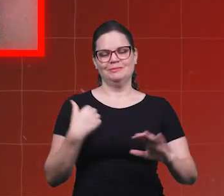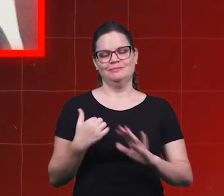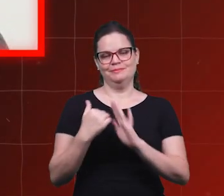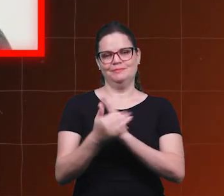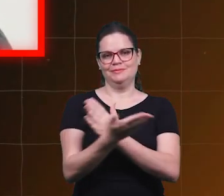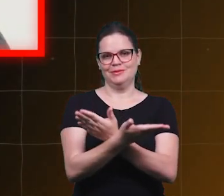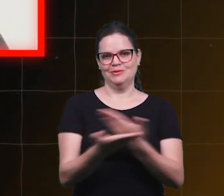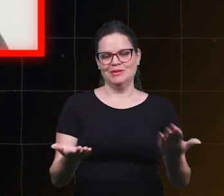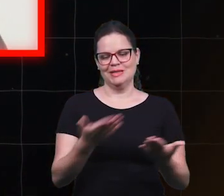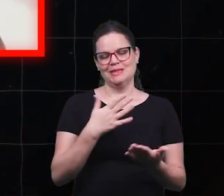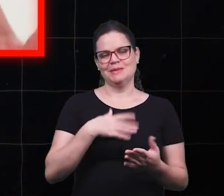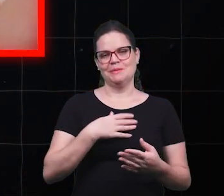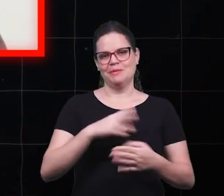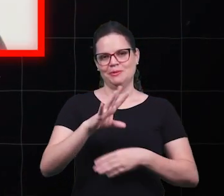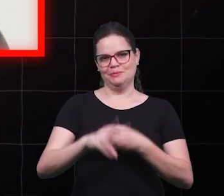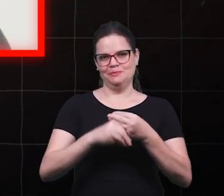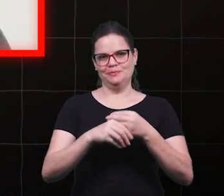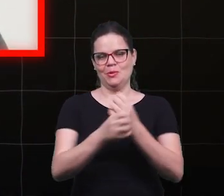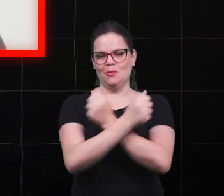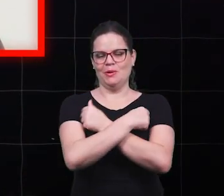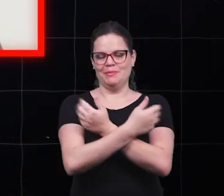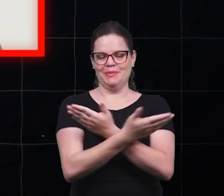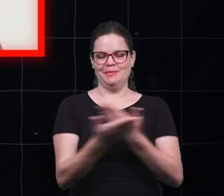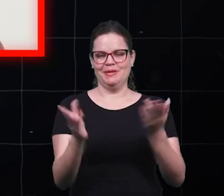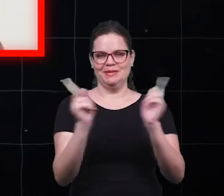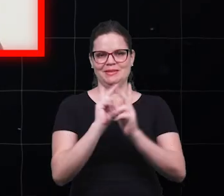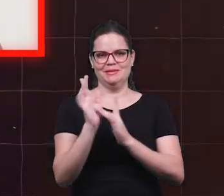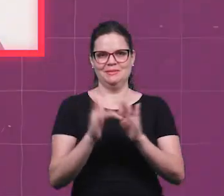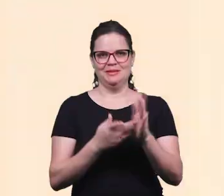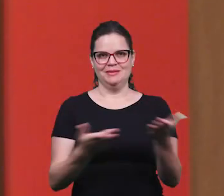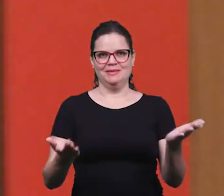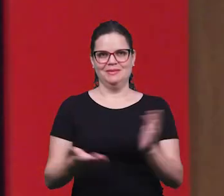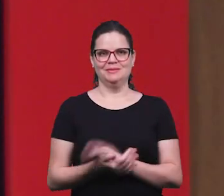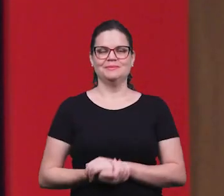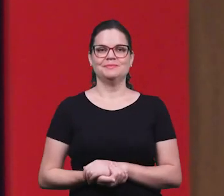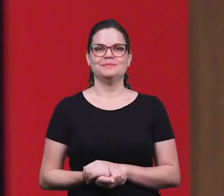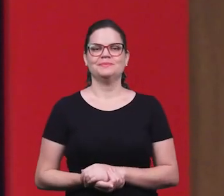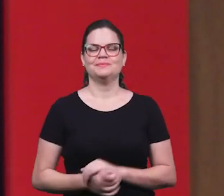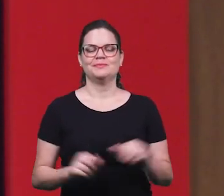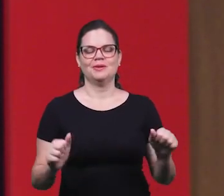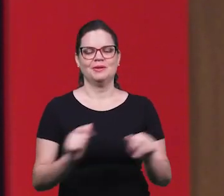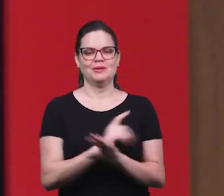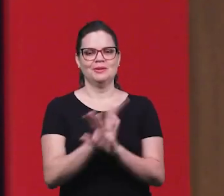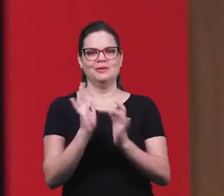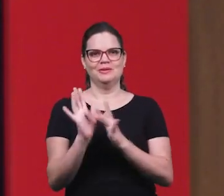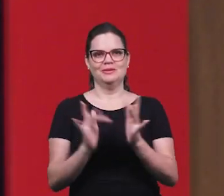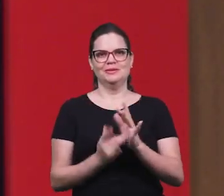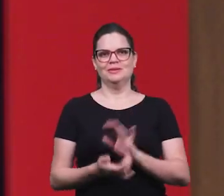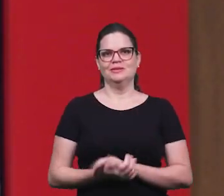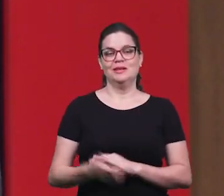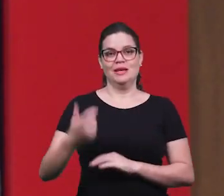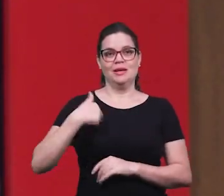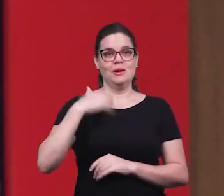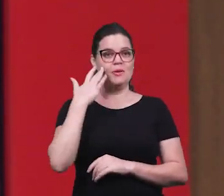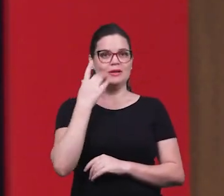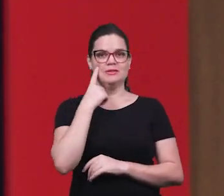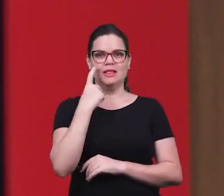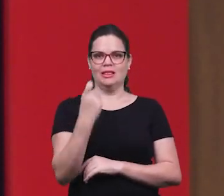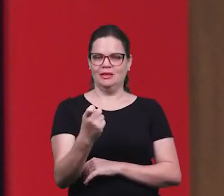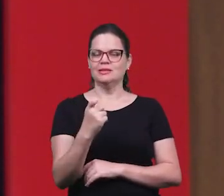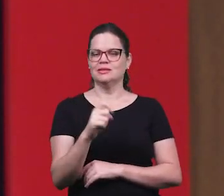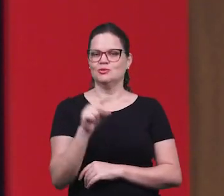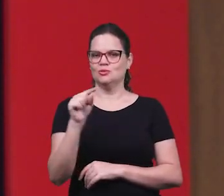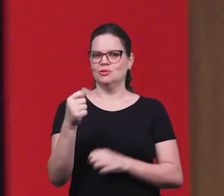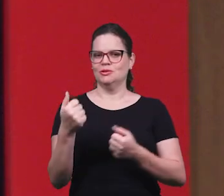aos irmãos também, o Willer. Um grande abraço. A paz do Senhor Jesus. Glória a Jesus. Olha, eu acho muito interessante esse